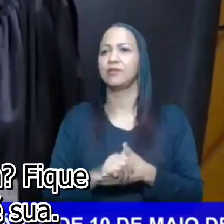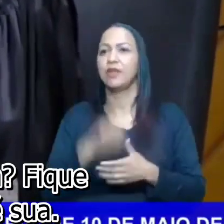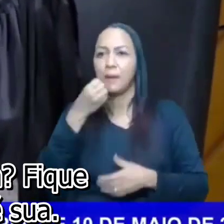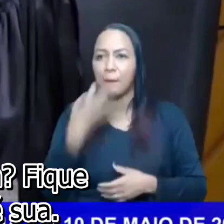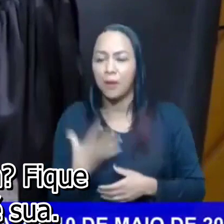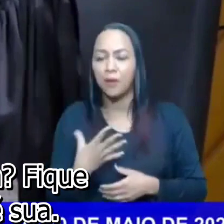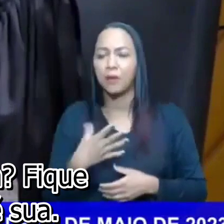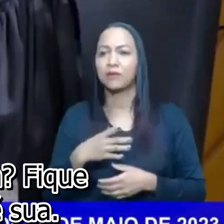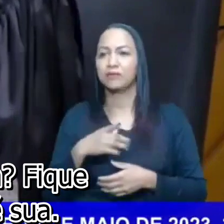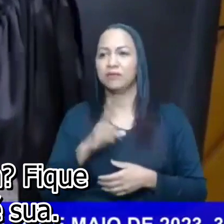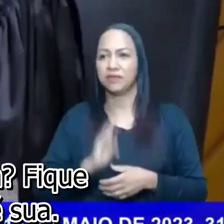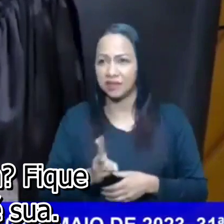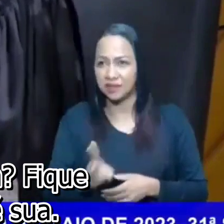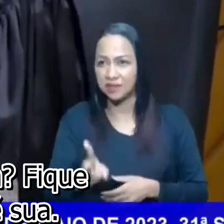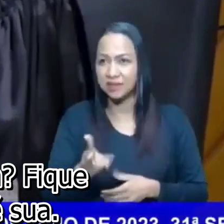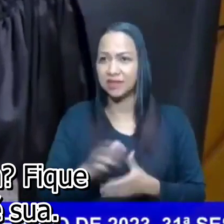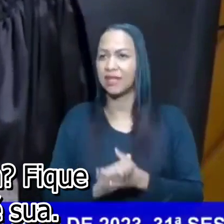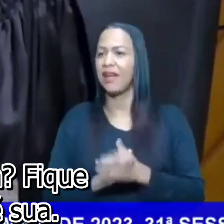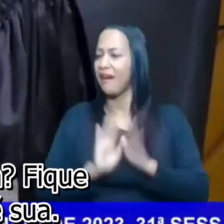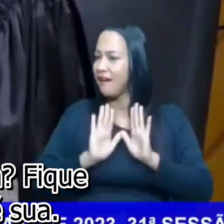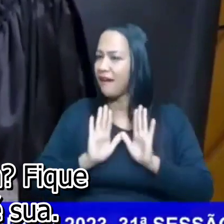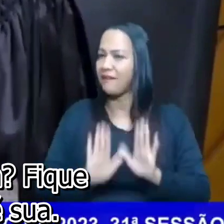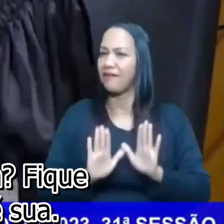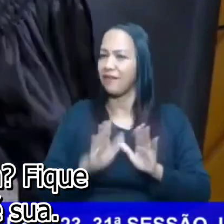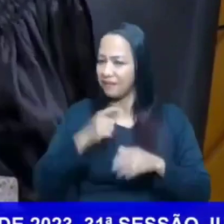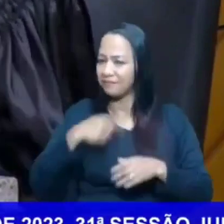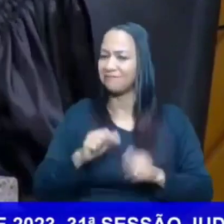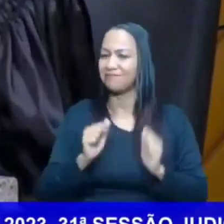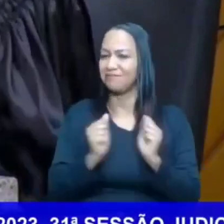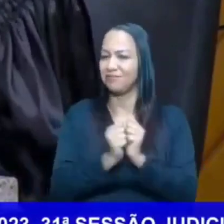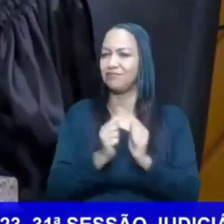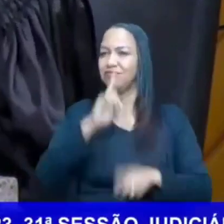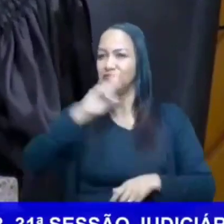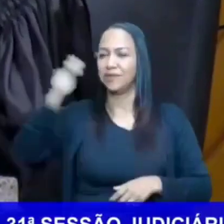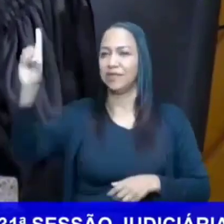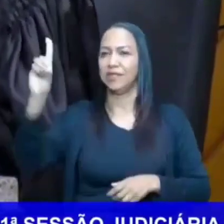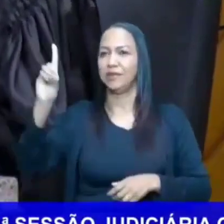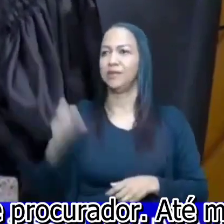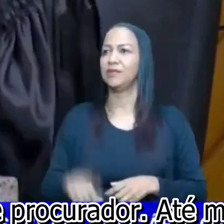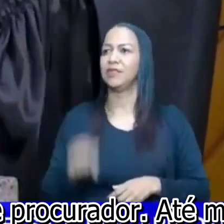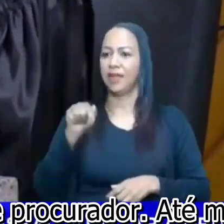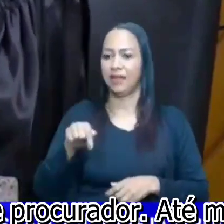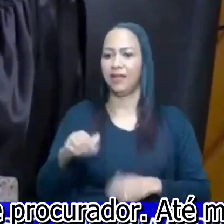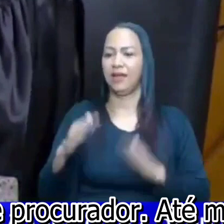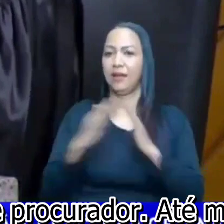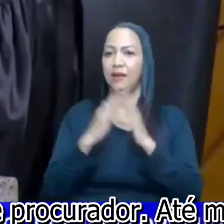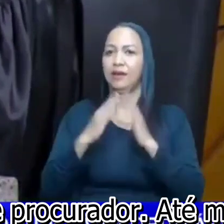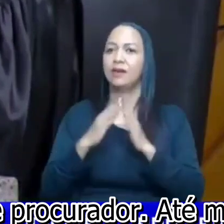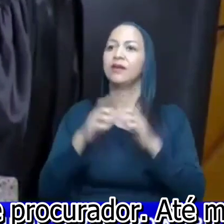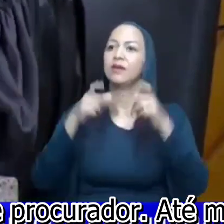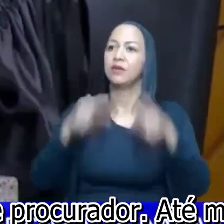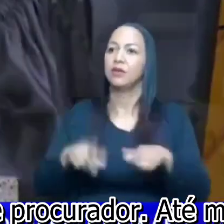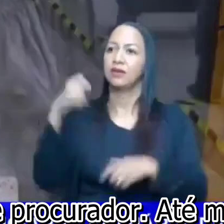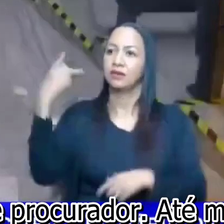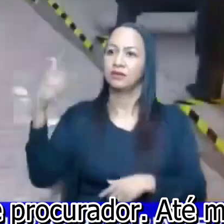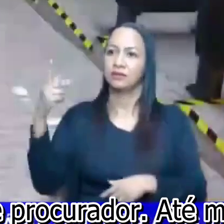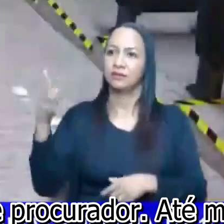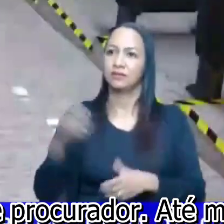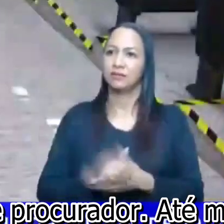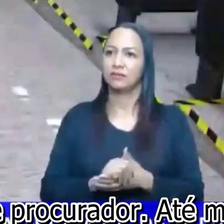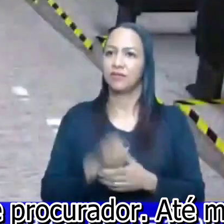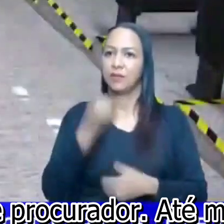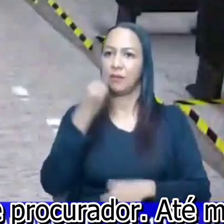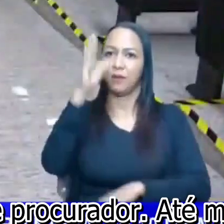tê-lo, tá bom? Fique com Deus, na santa paz, e a casa sempre é sua. Muito obrigado a todos. Boa tarde a todos os magistrados